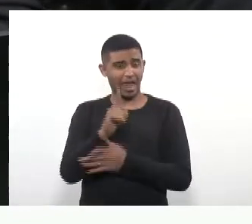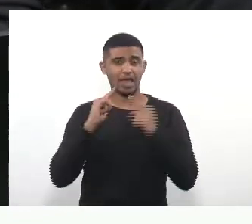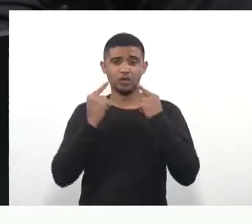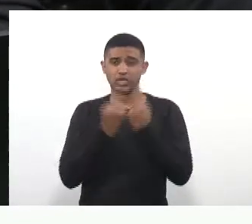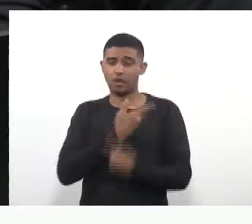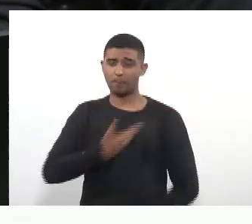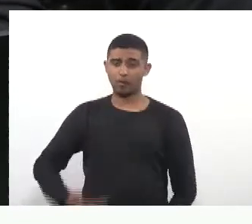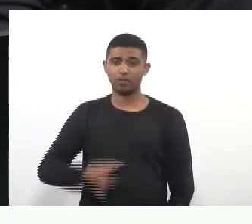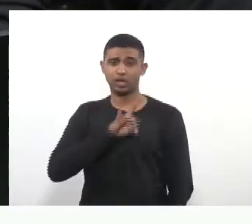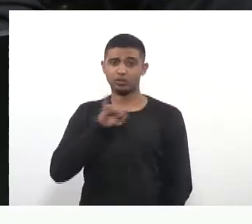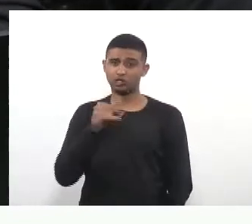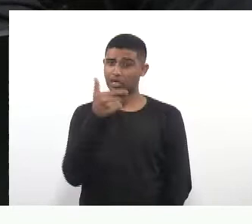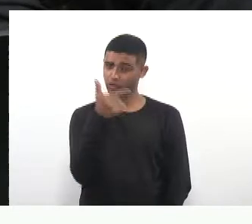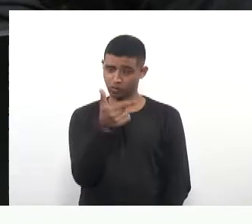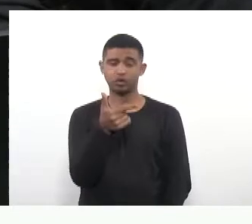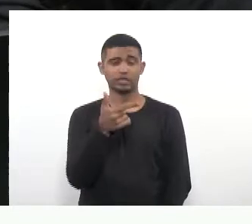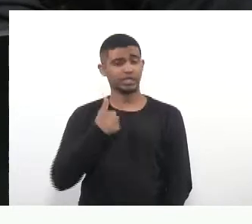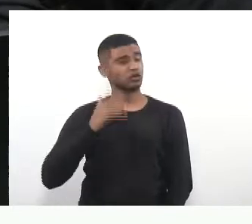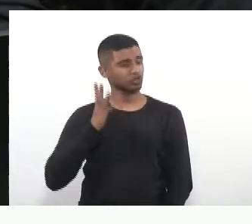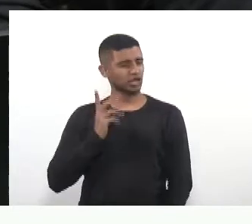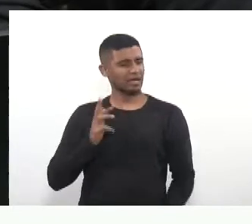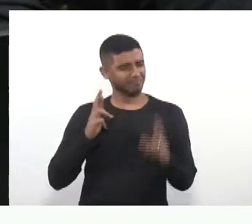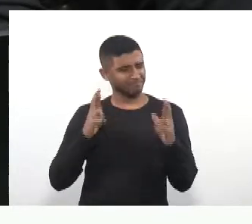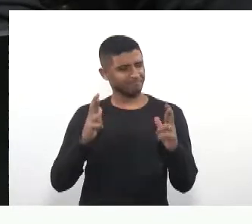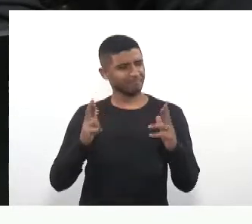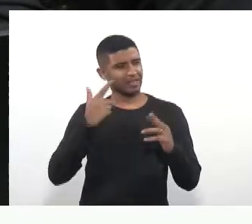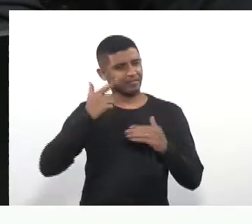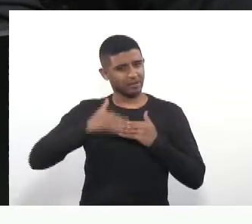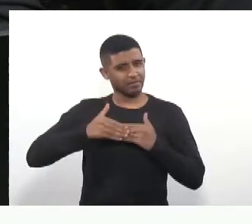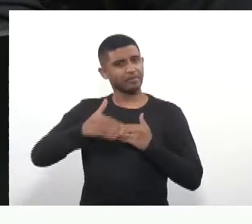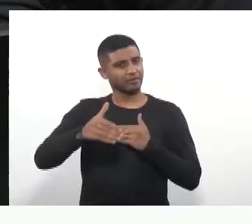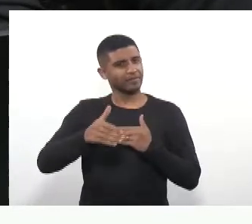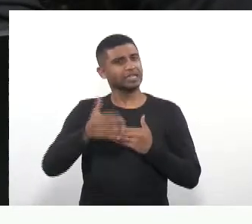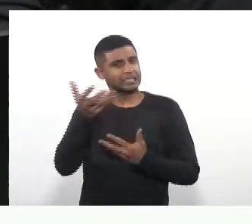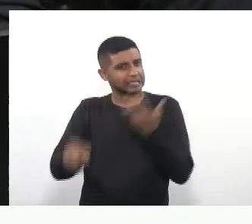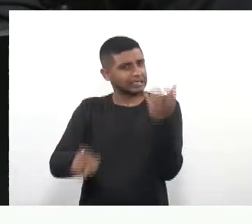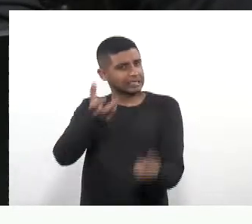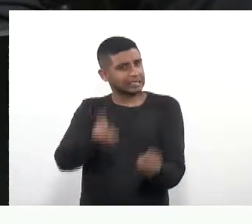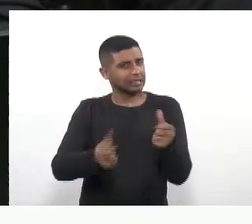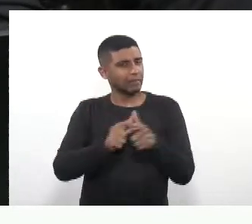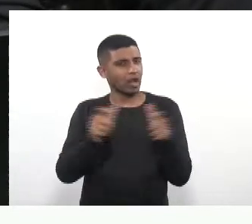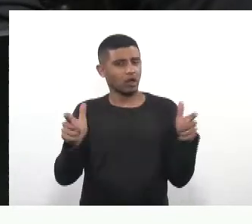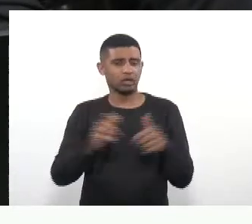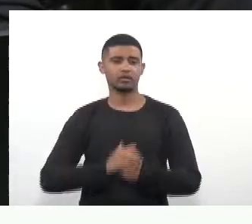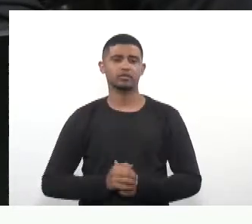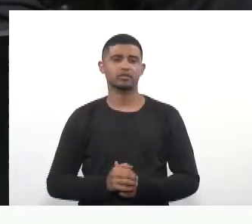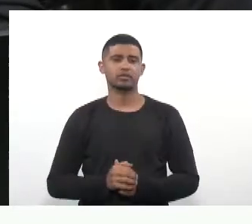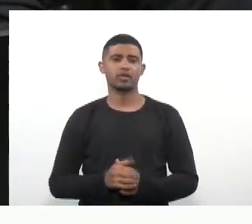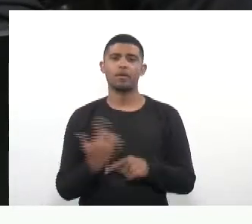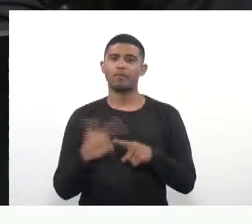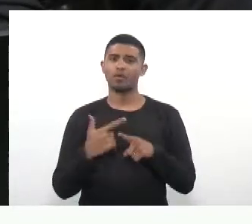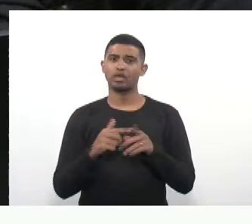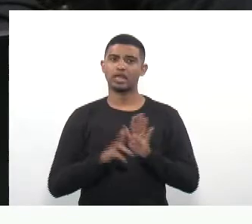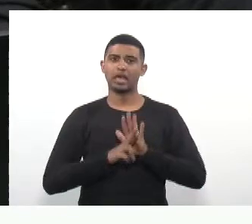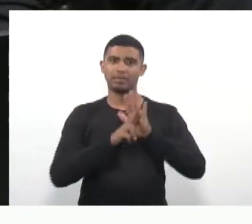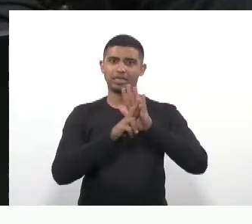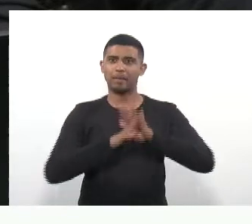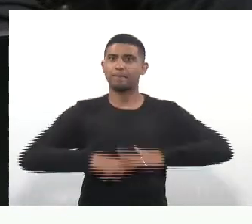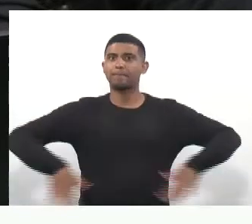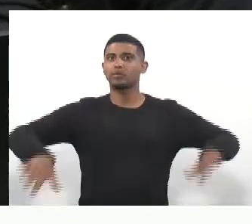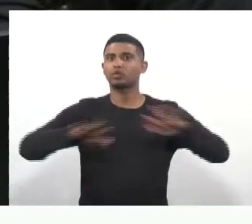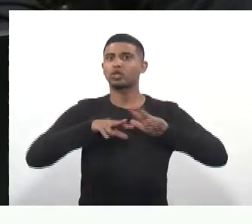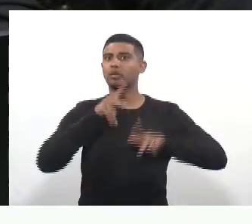contando que isso deverá ter uma aceitação grande, já que isso vai representar para grande parte